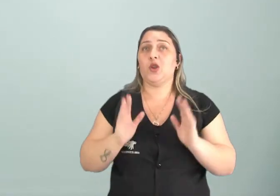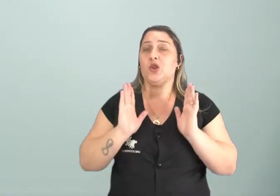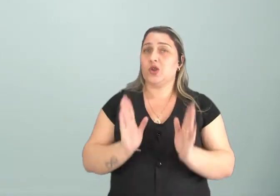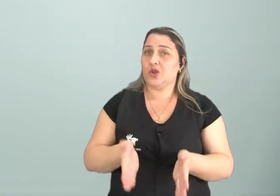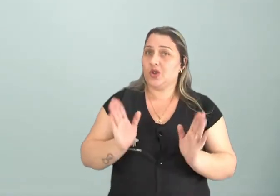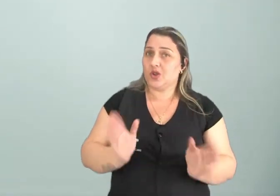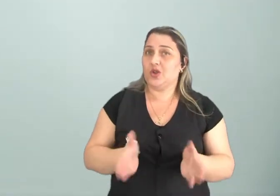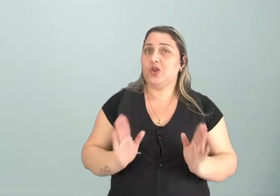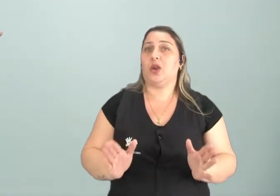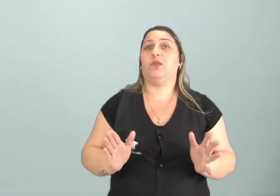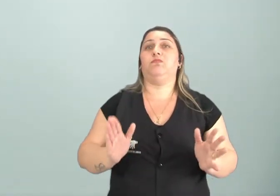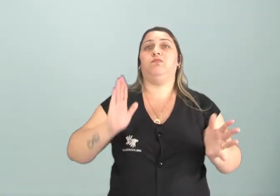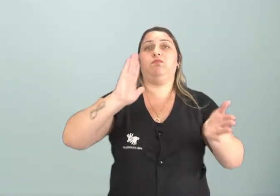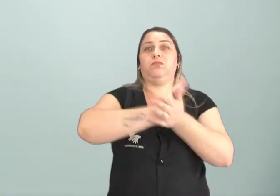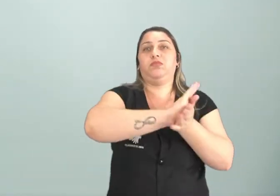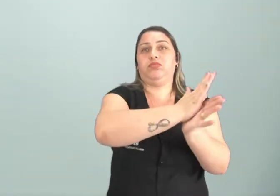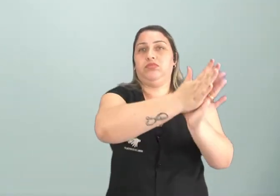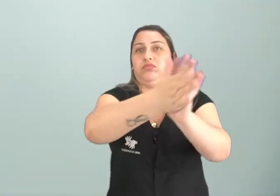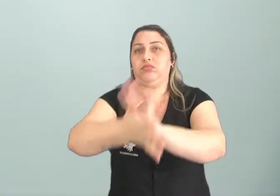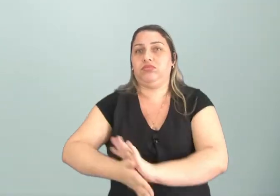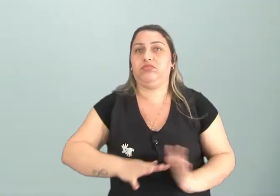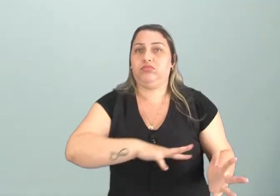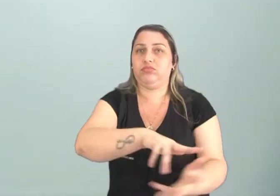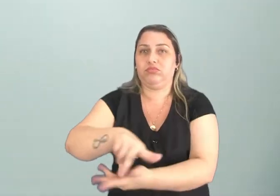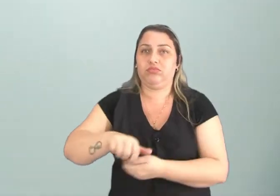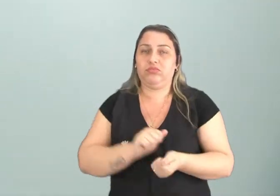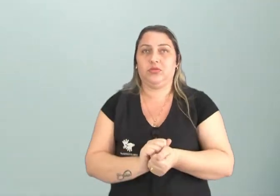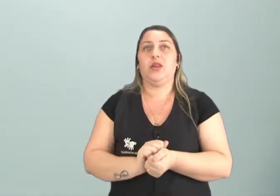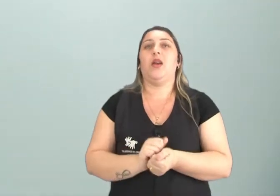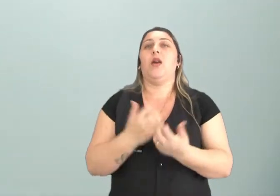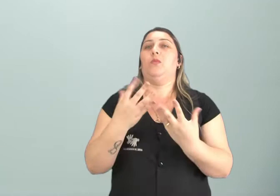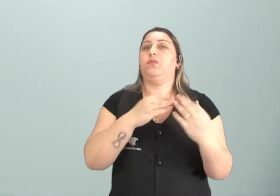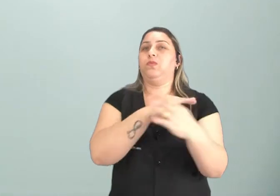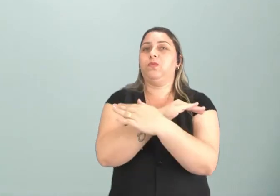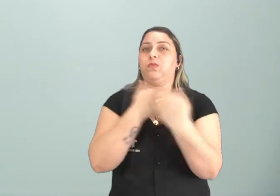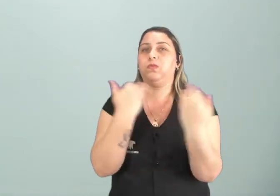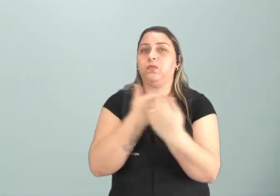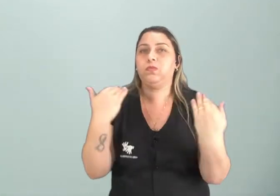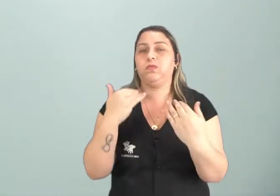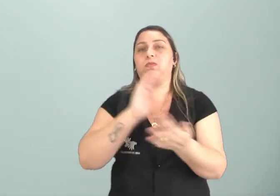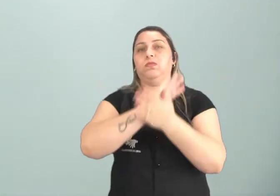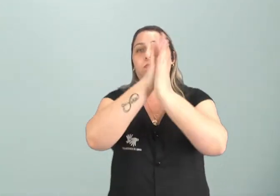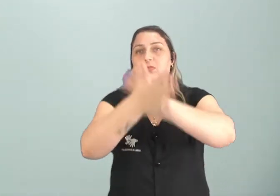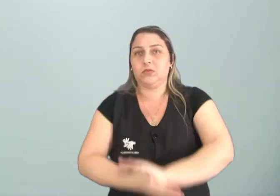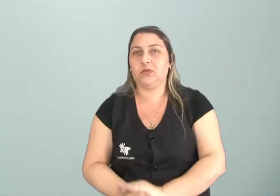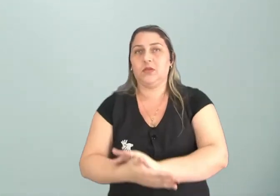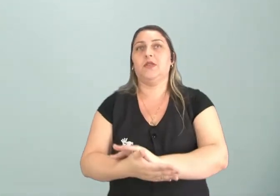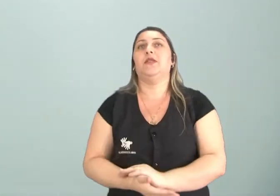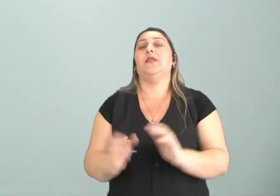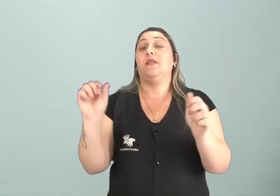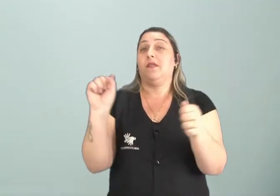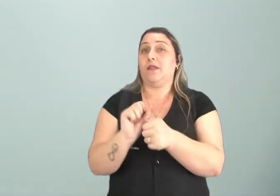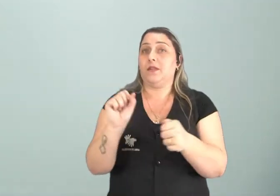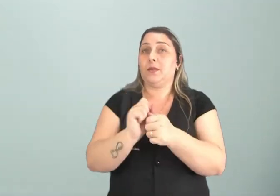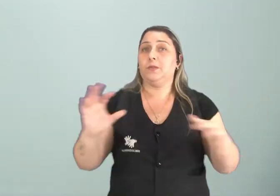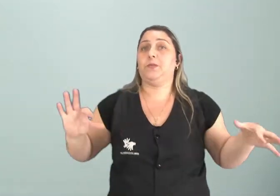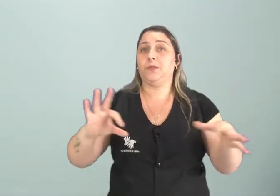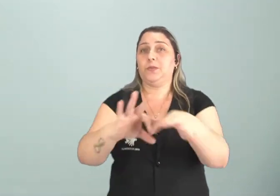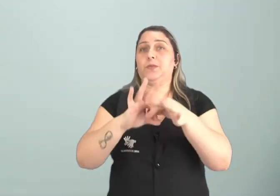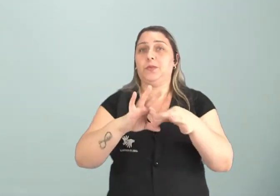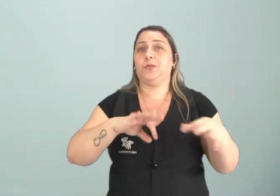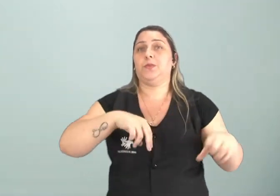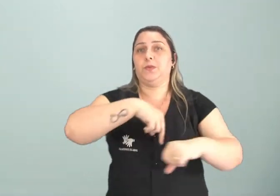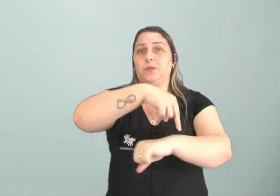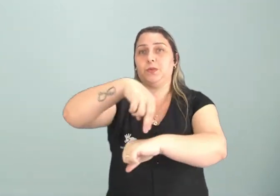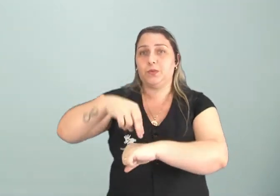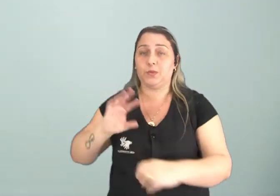certa forma, devastou o mundo inteiro, certo? Houveram muitas mortes, muita destruição, e aí eles criaram a Liga das Nações justamente